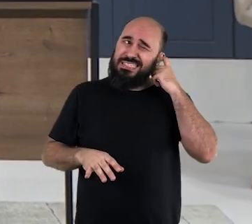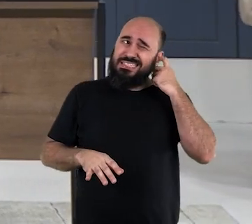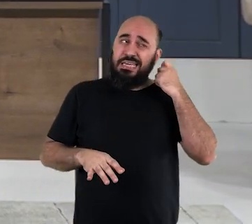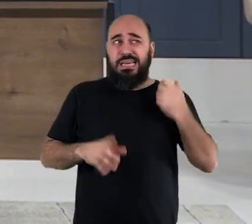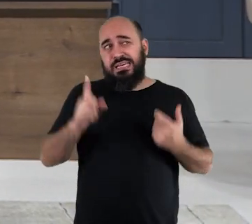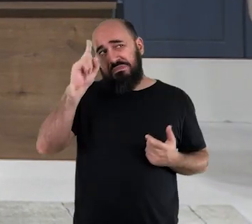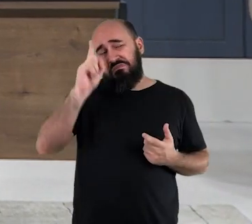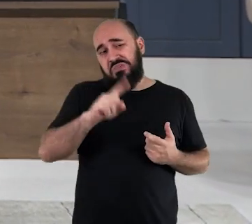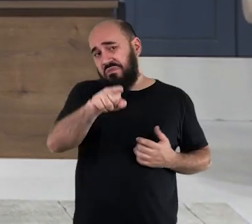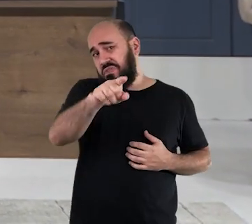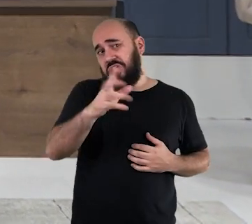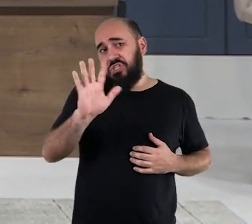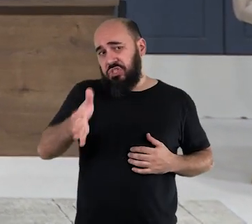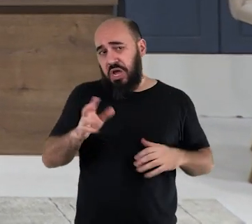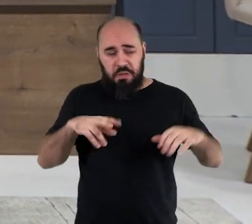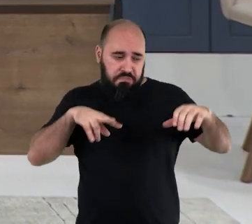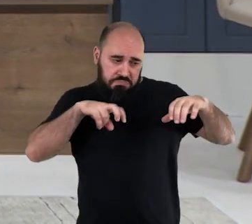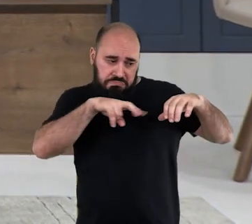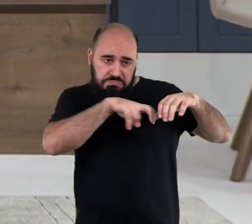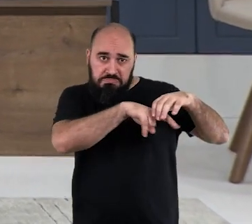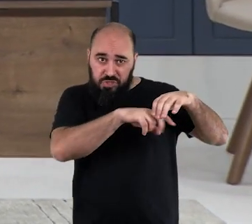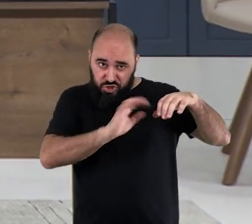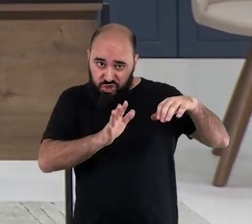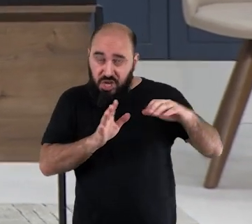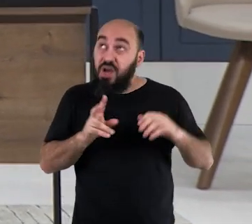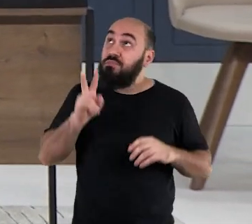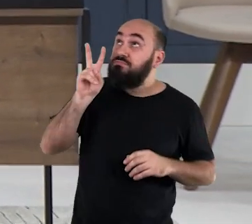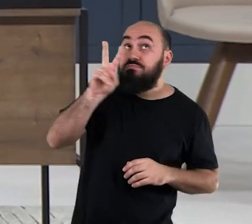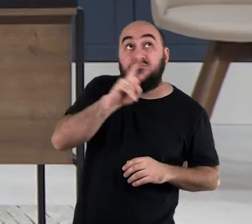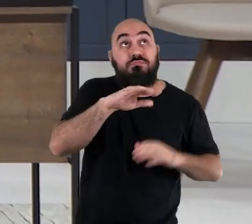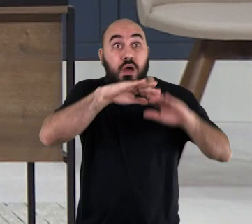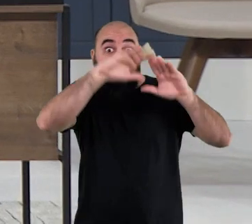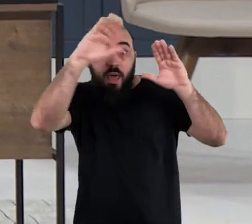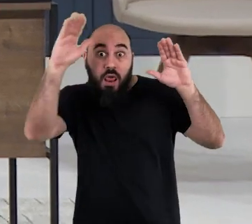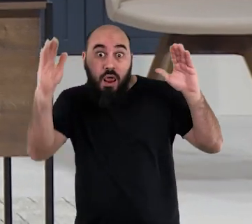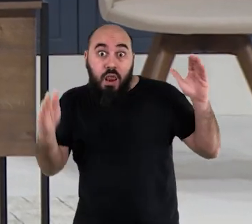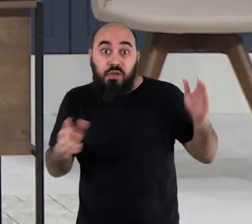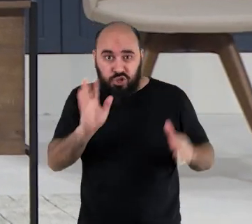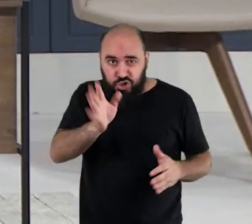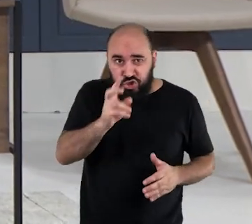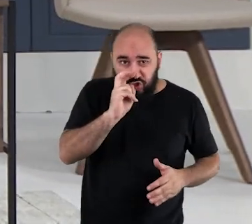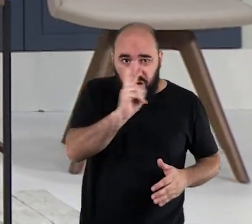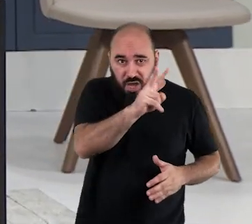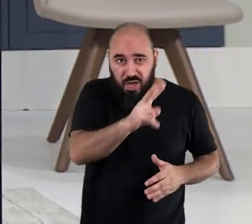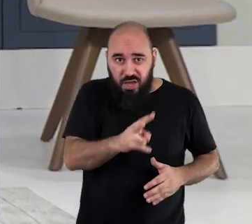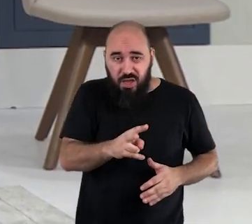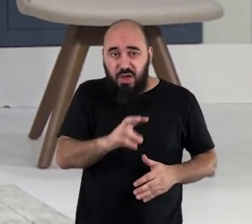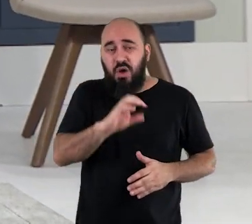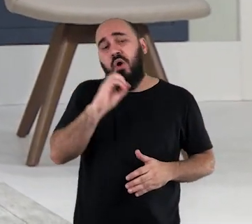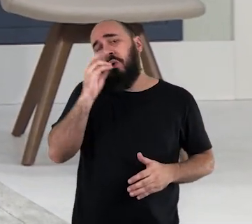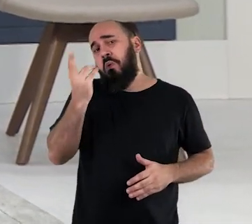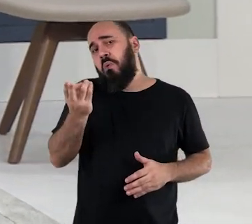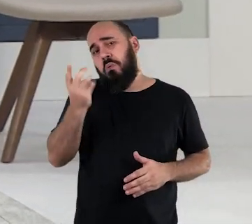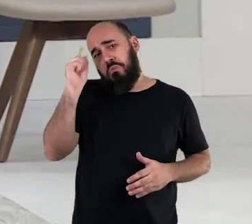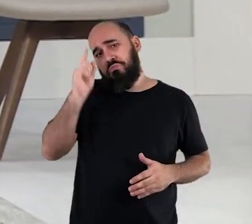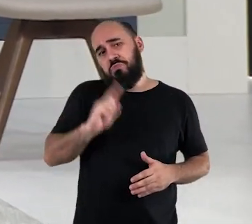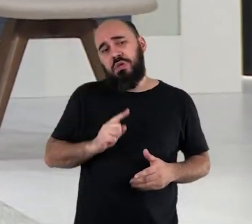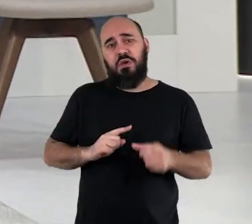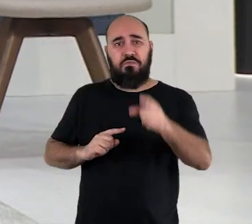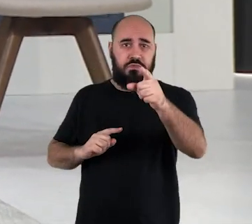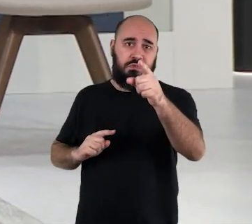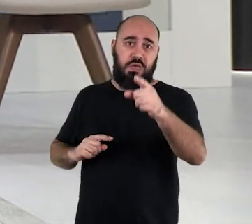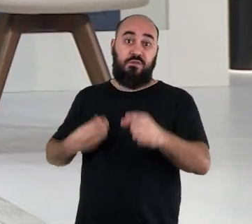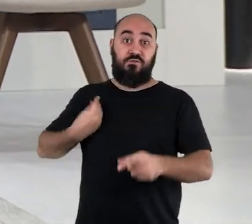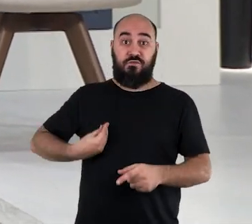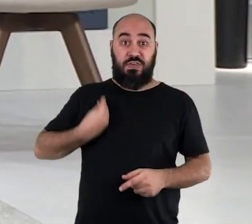numa caverna desse tipo, não sei se você já viveu um momento assim, provavelmente sim, ou quem sabe eu estou falando agora para alguém que